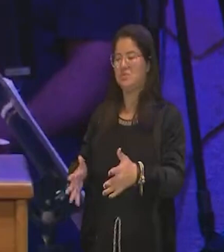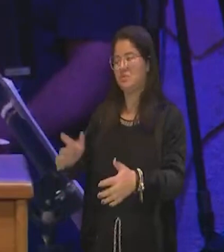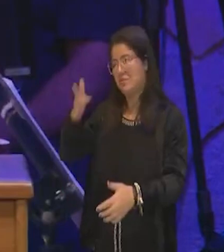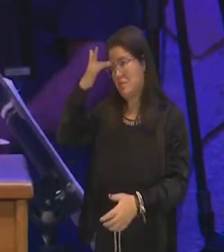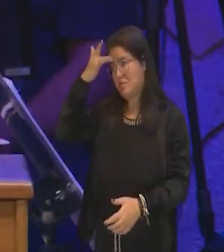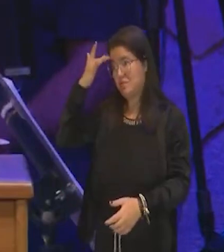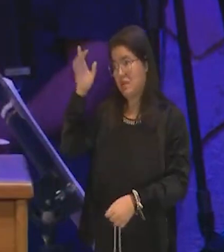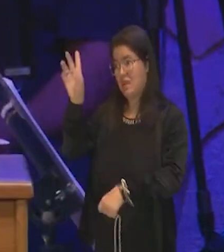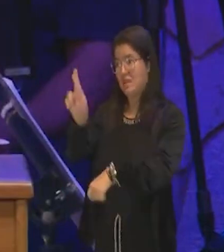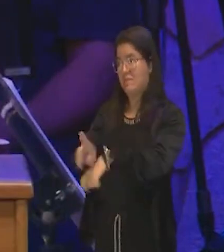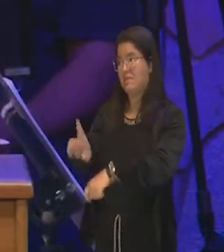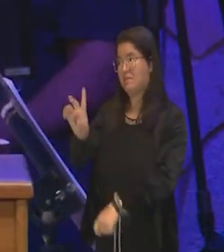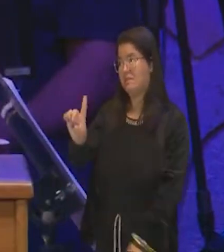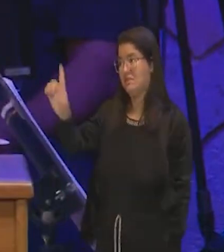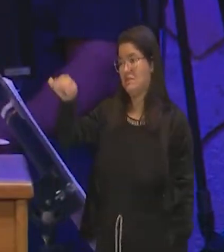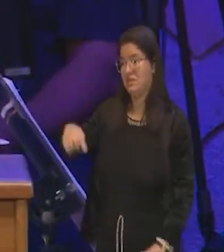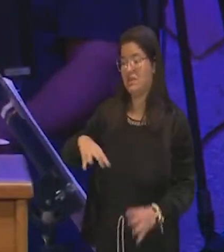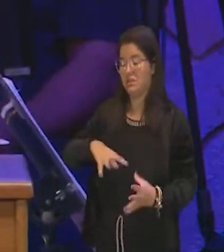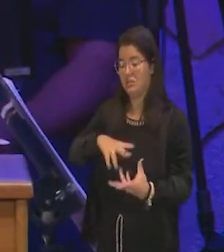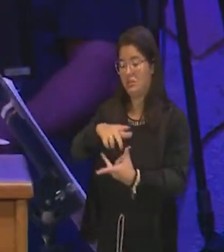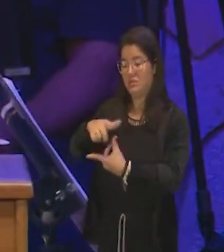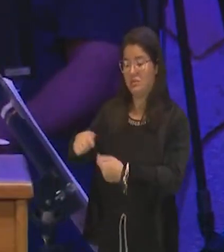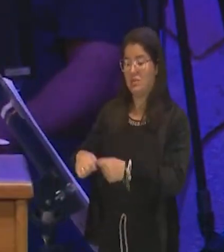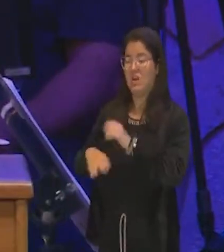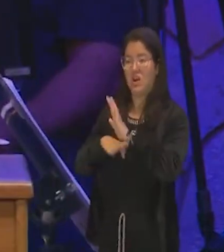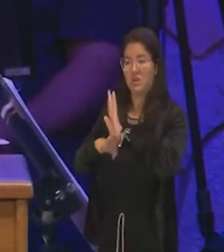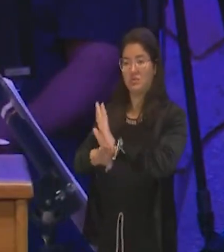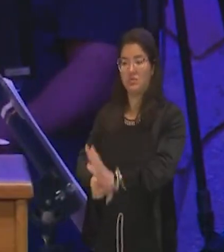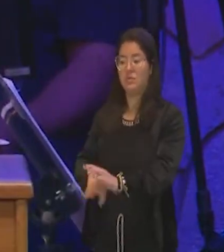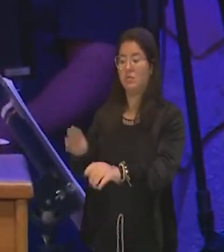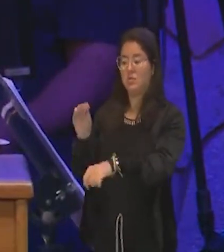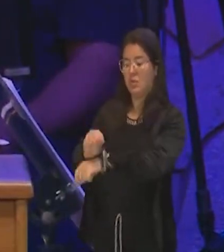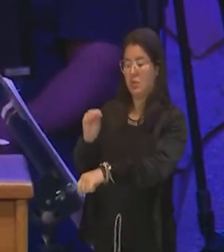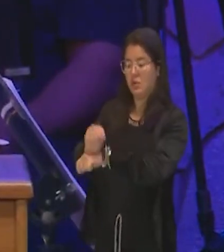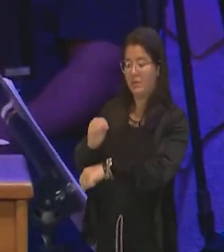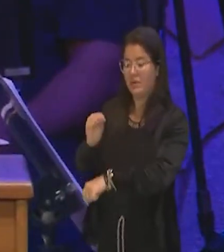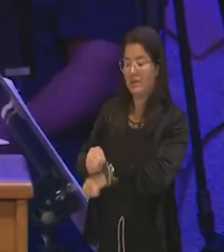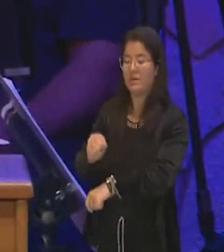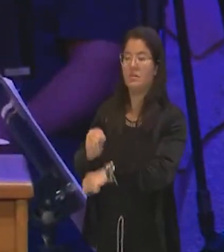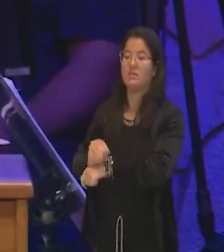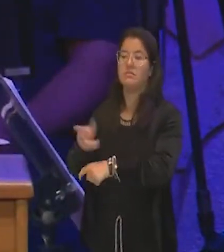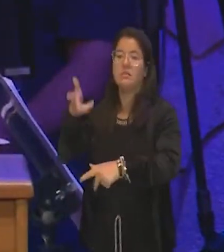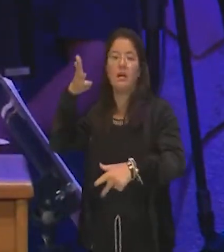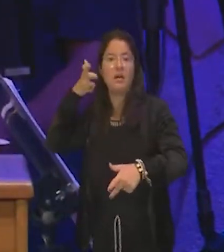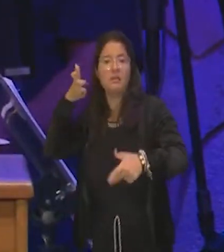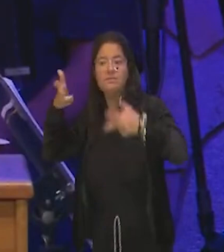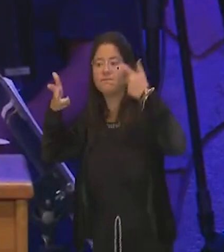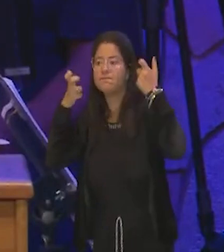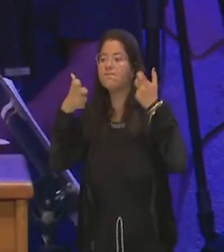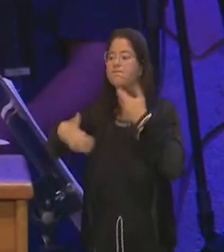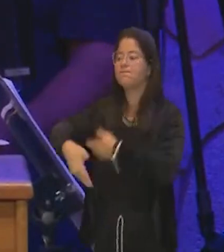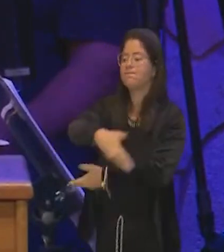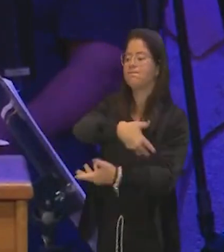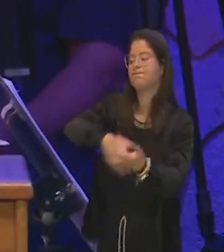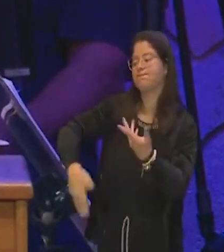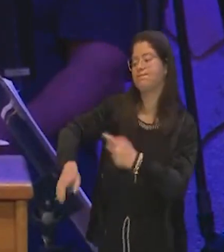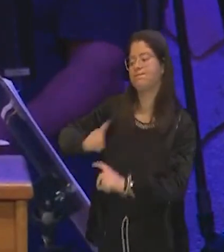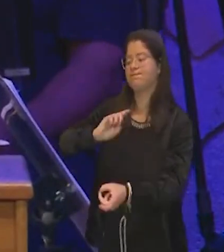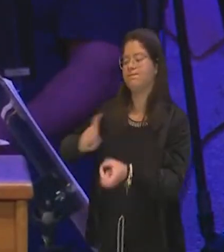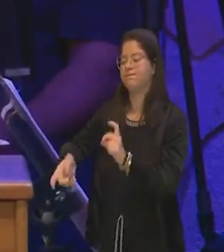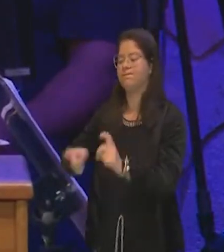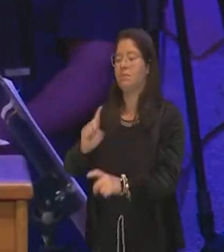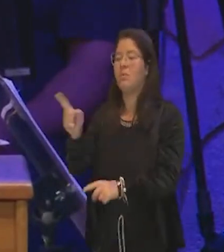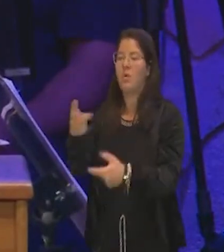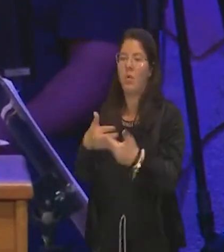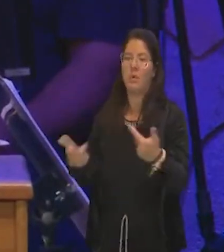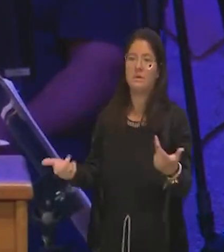Senhor nesta terra, ajudando, cuidando, pastoreando, ouvindo, administrando. E uma coisa que me